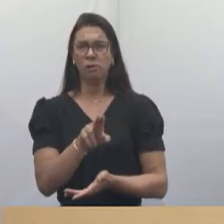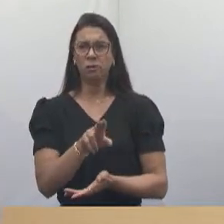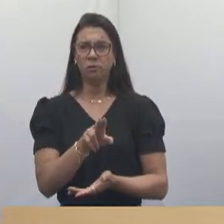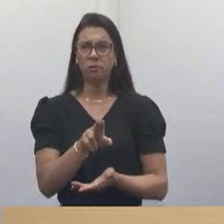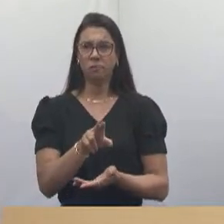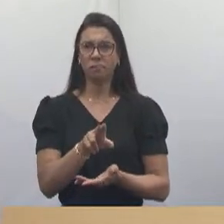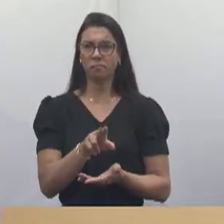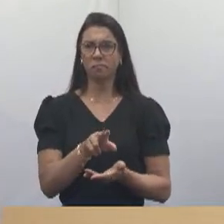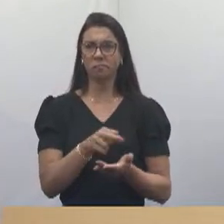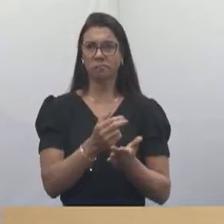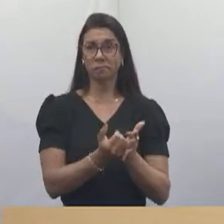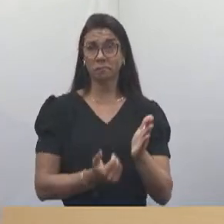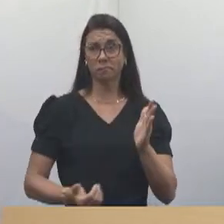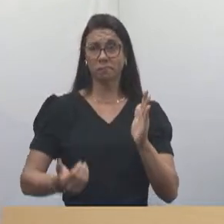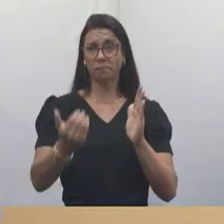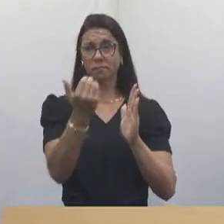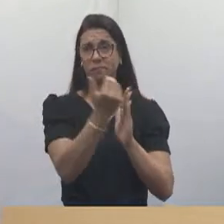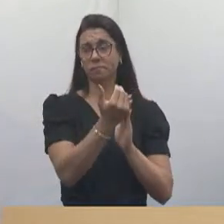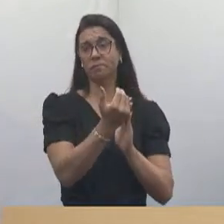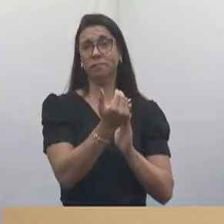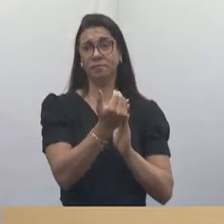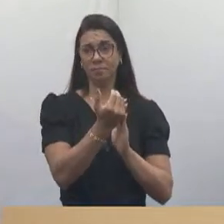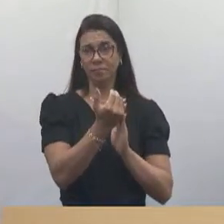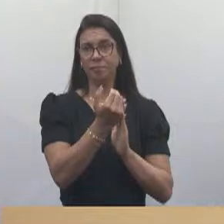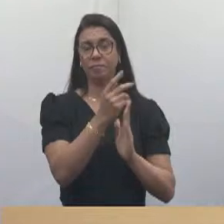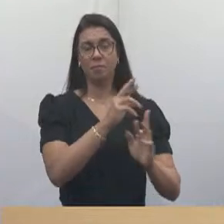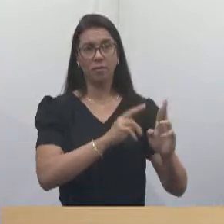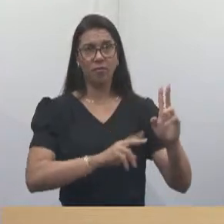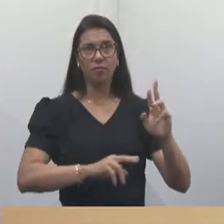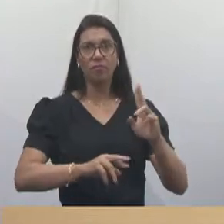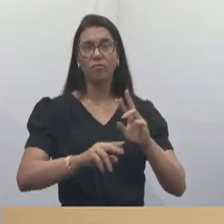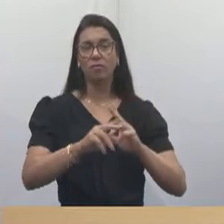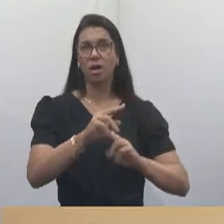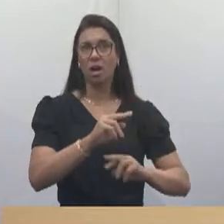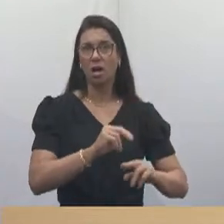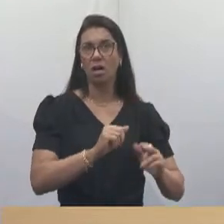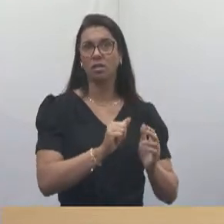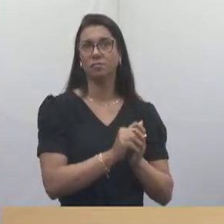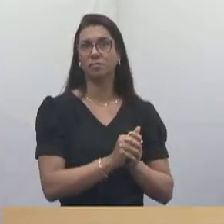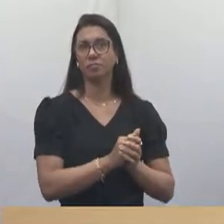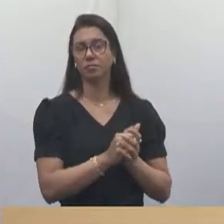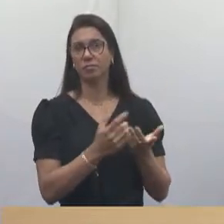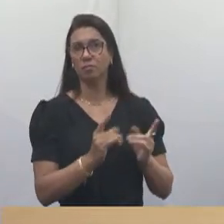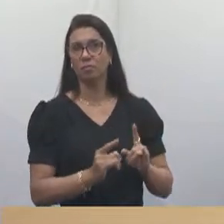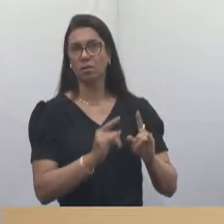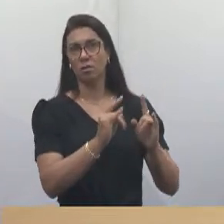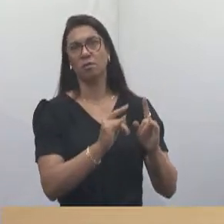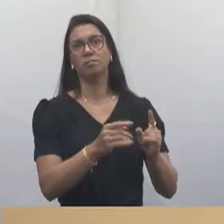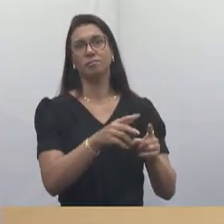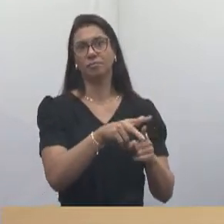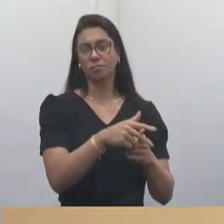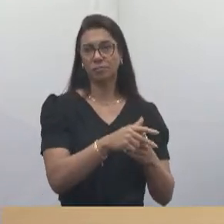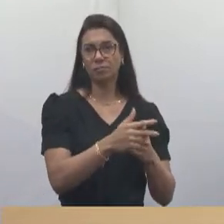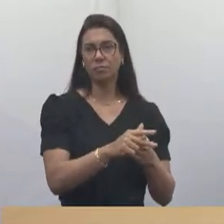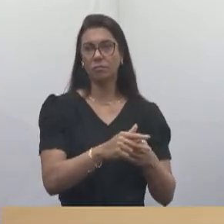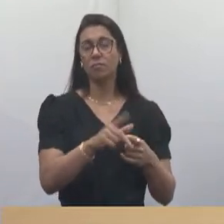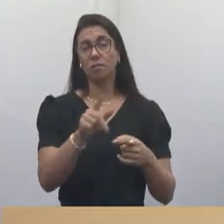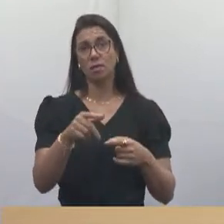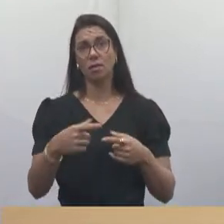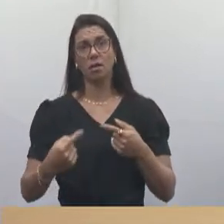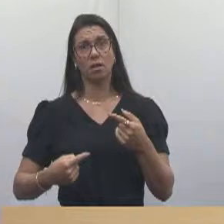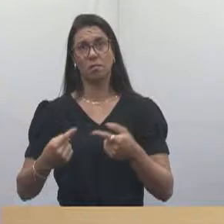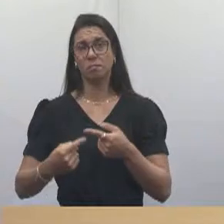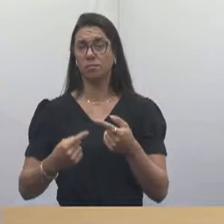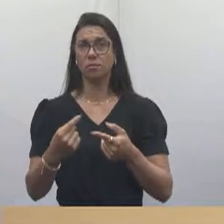do que realmente era a casa, e vários desses condomínios foram corrigidos. Essa é a politicagem,